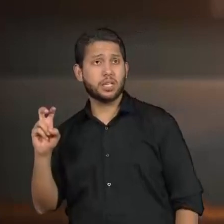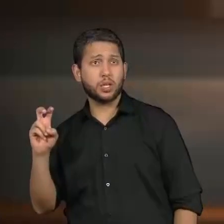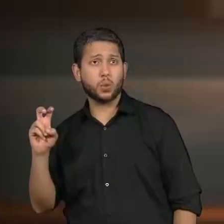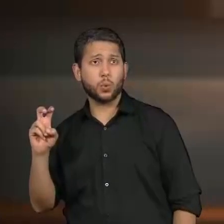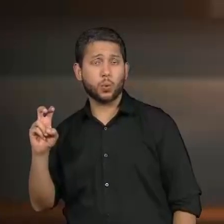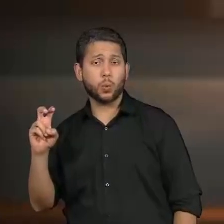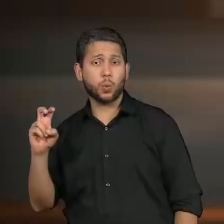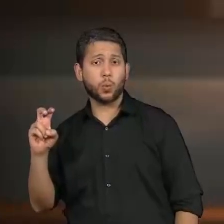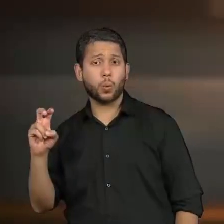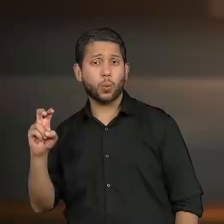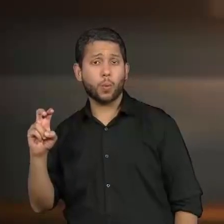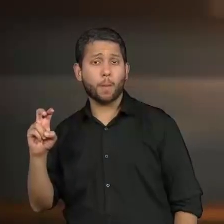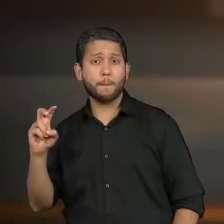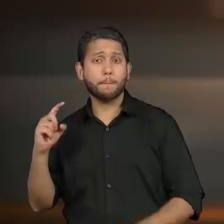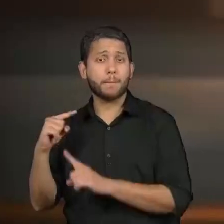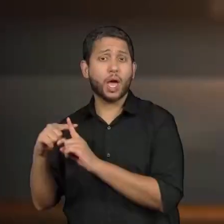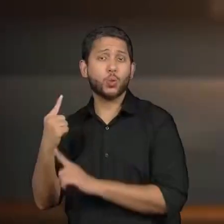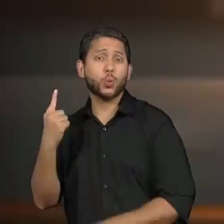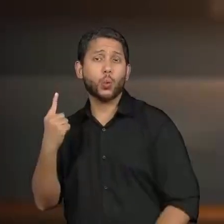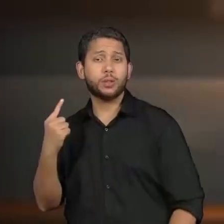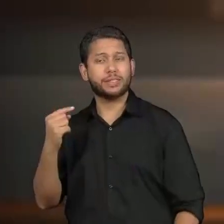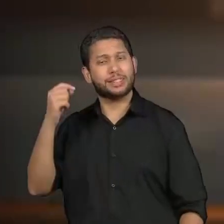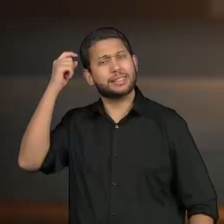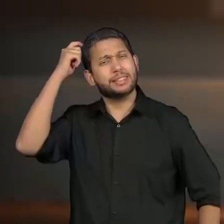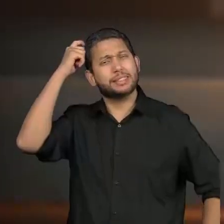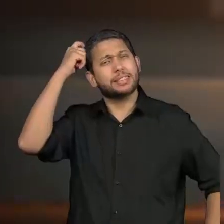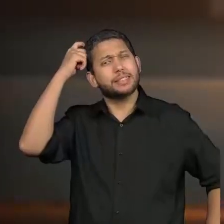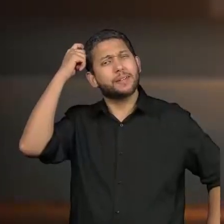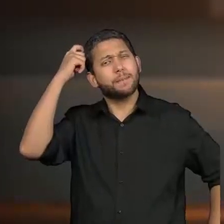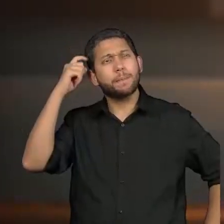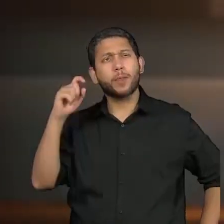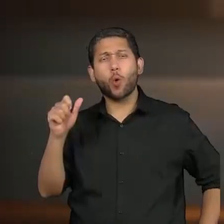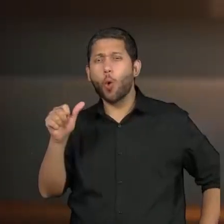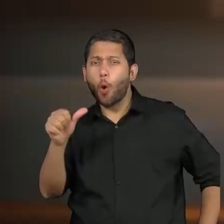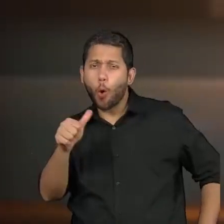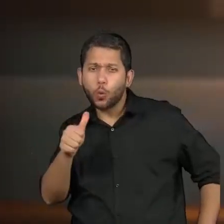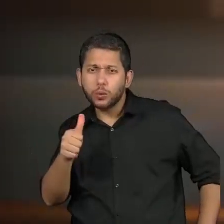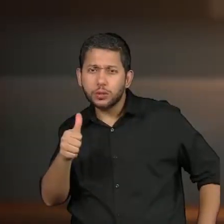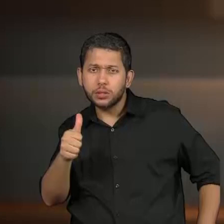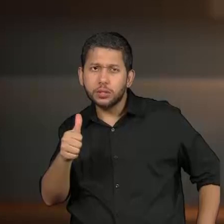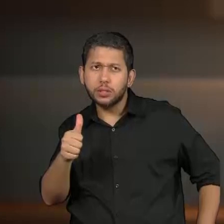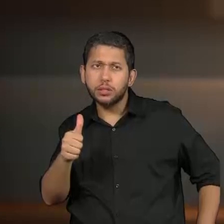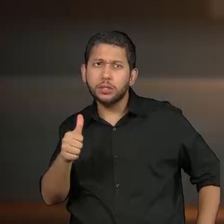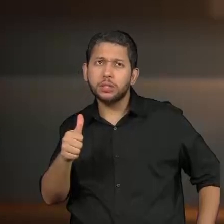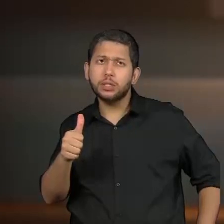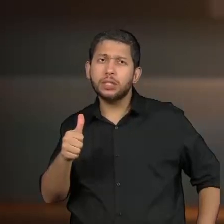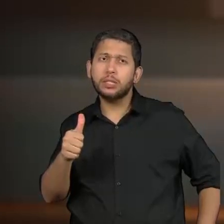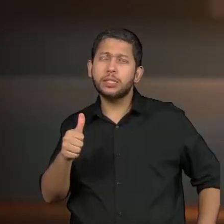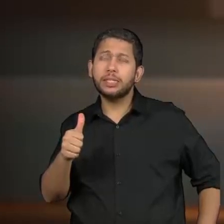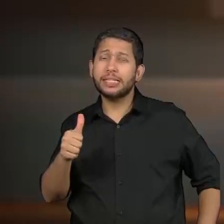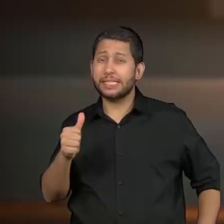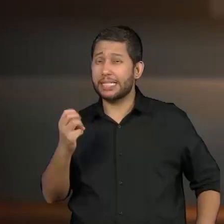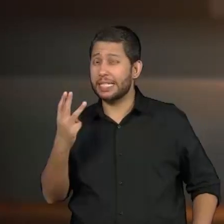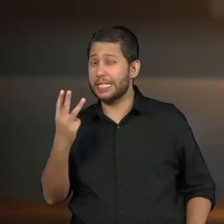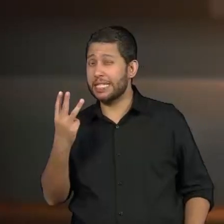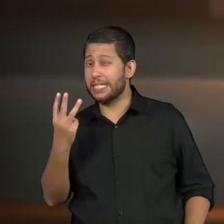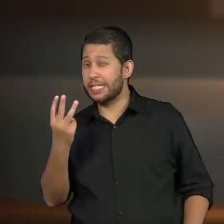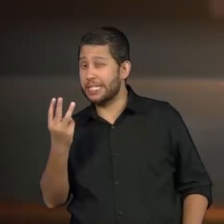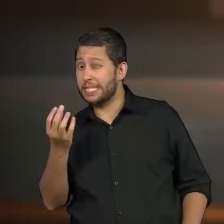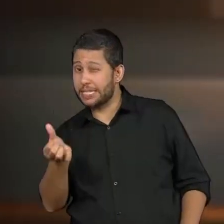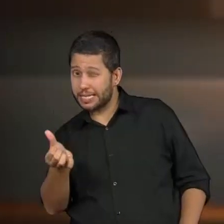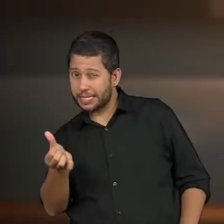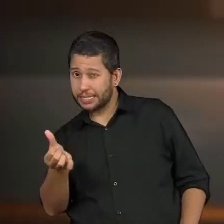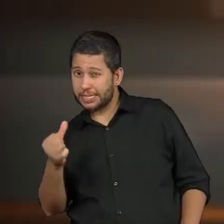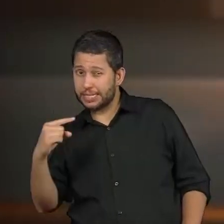são 36. Então, 35 ele está aqui no 11, 36 ele vai andar mais